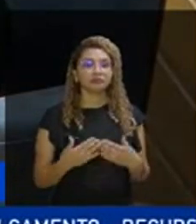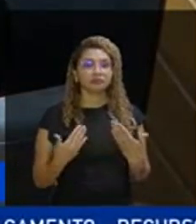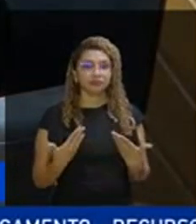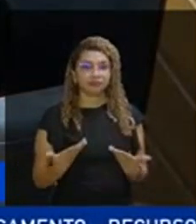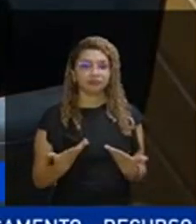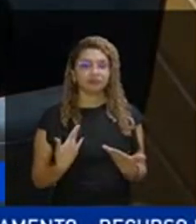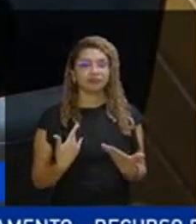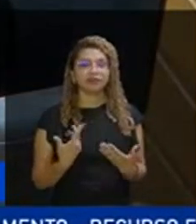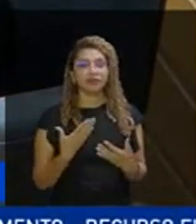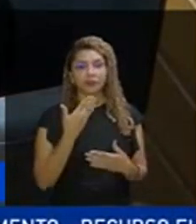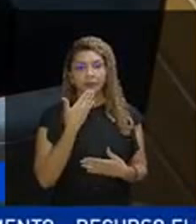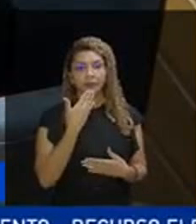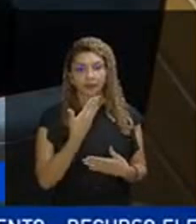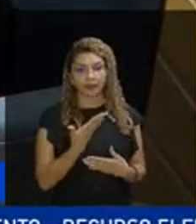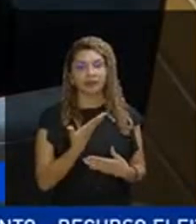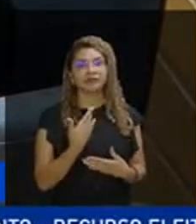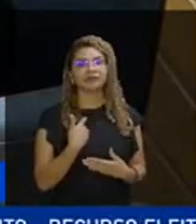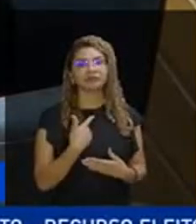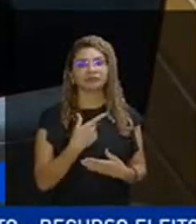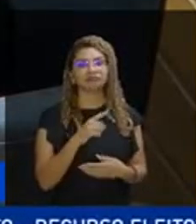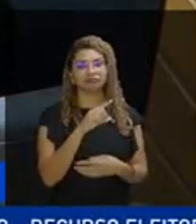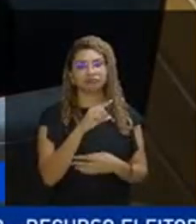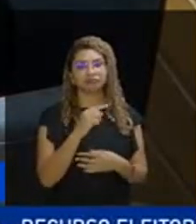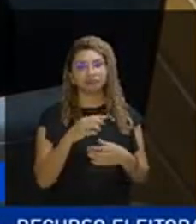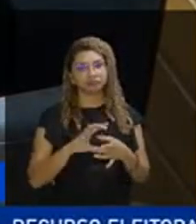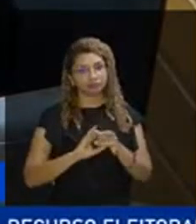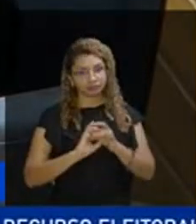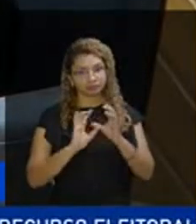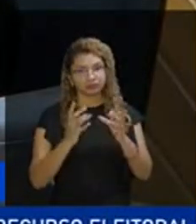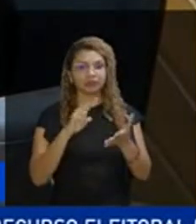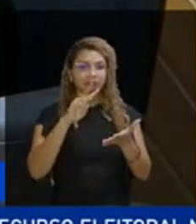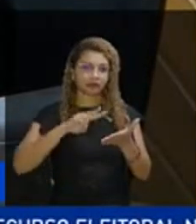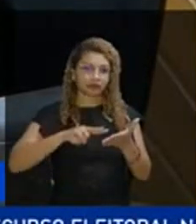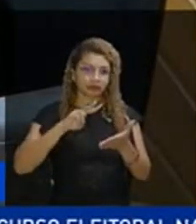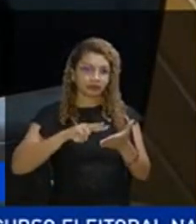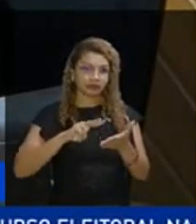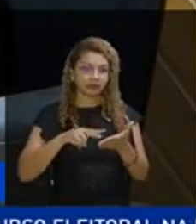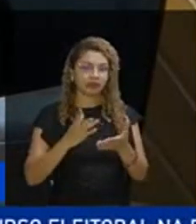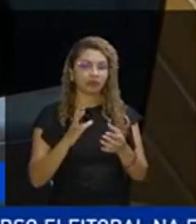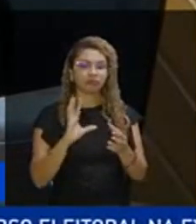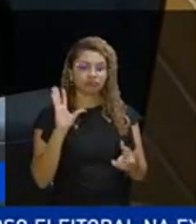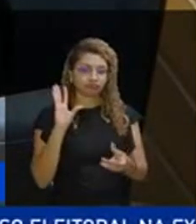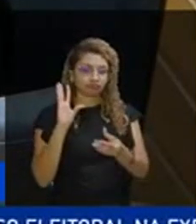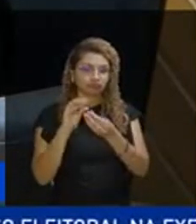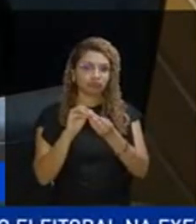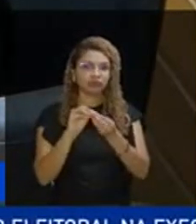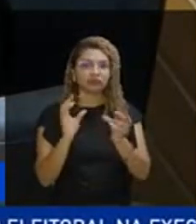Assim, eu peço dispensa para ler o dispositivo. Passo já a concluir,